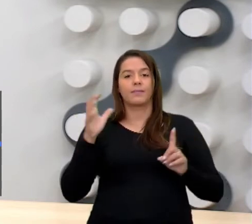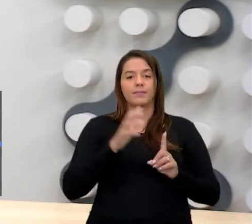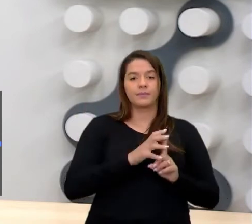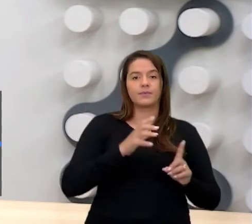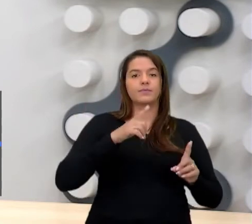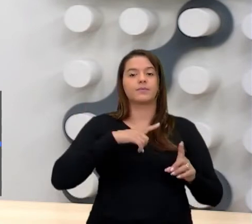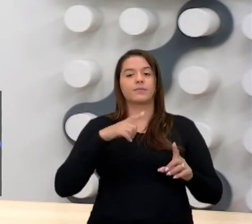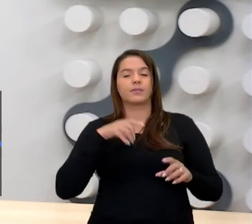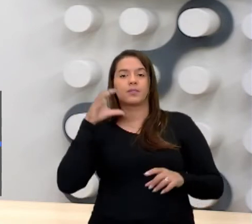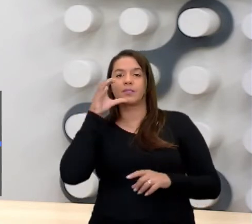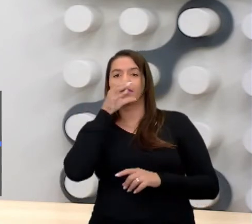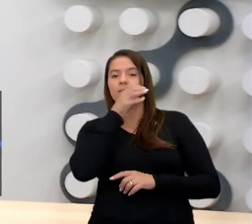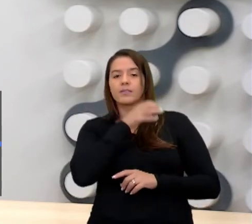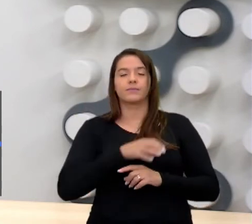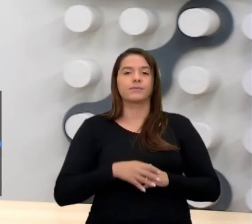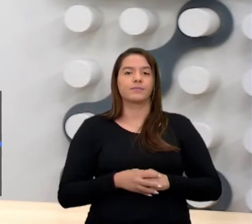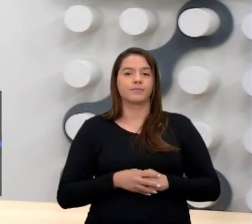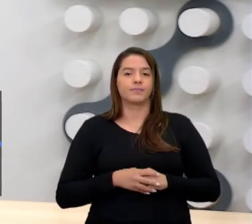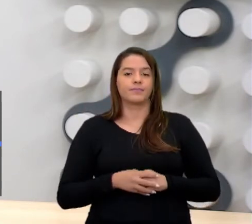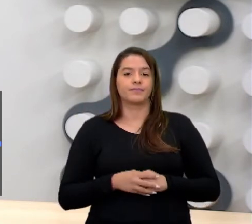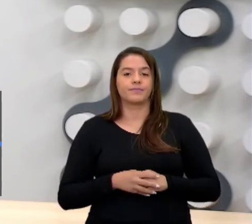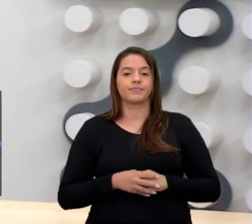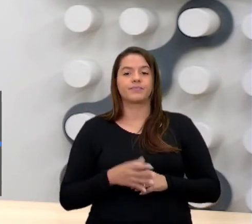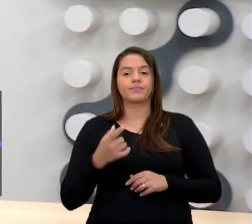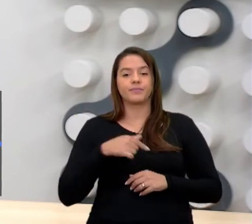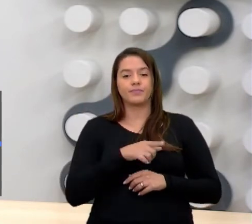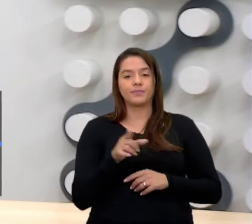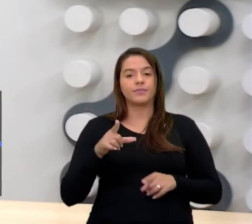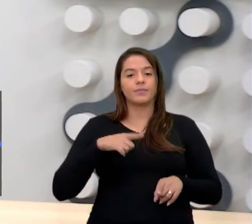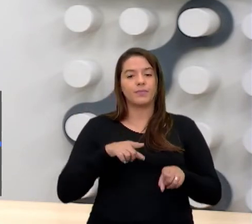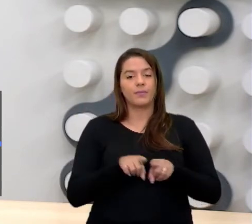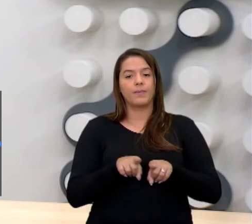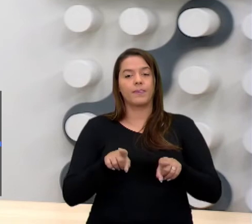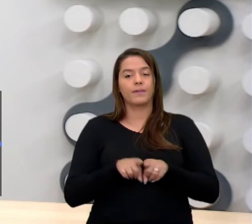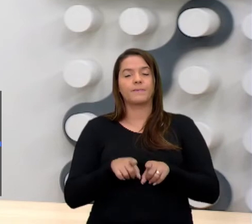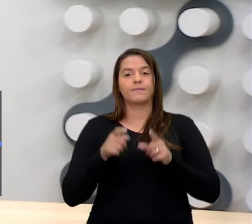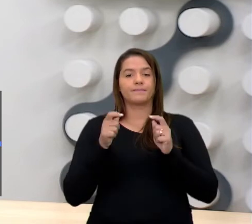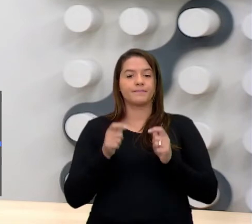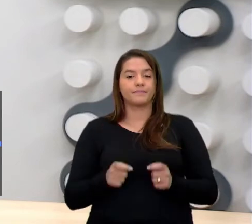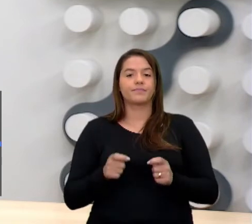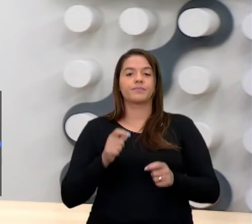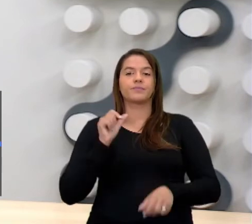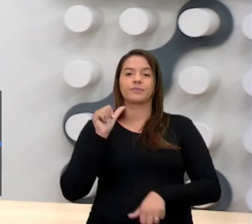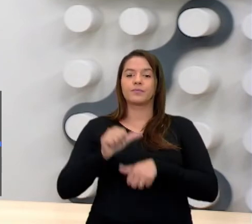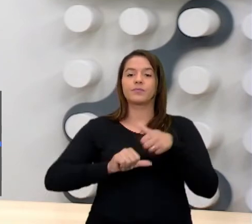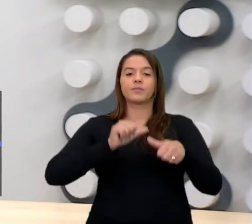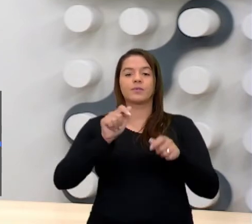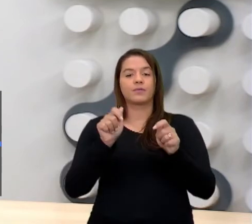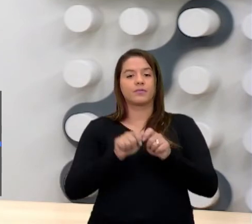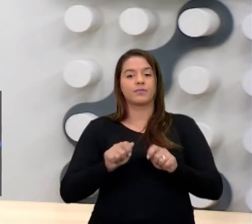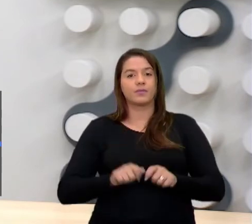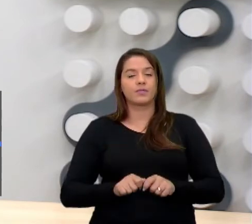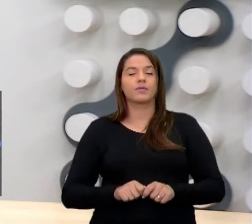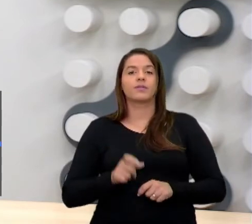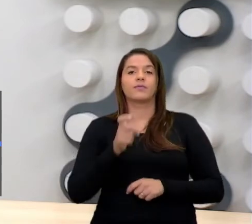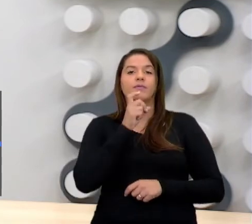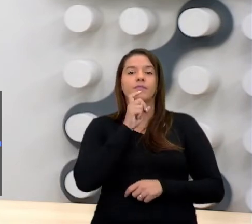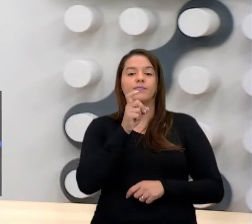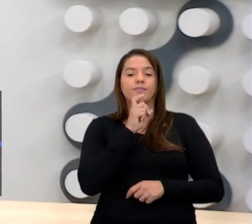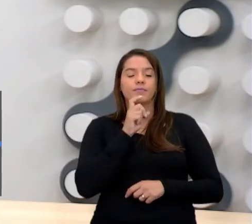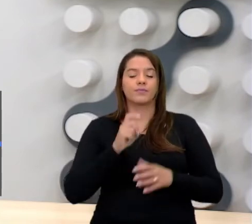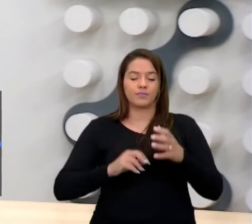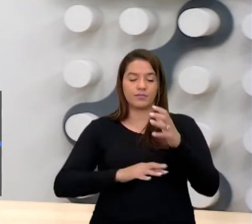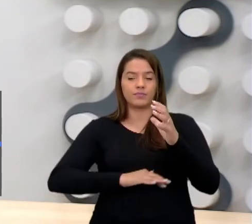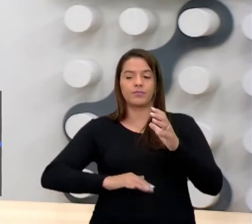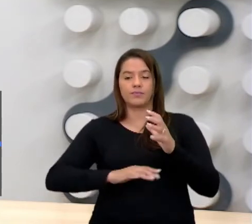de aquecimento. No caso aí de rochas vulcânicas, são rochas aí que são formadas aí com resfriamento do magma,